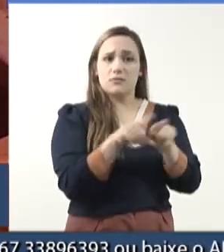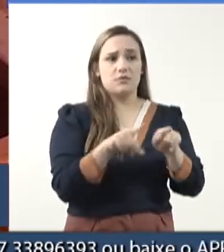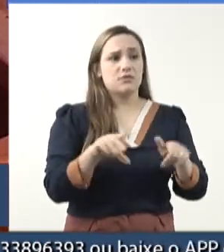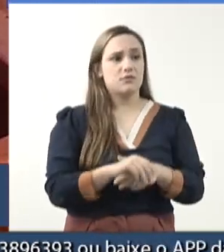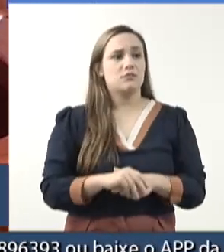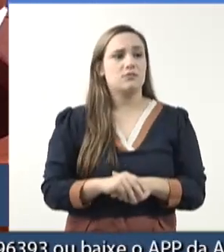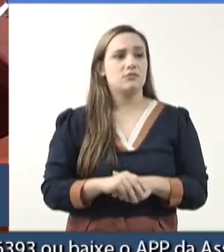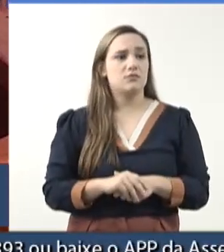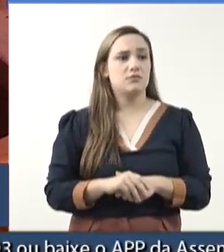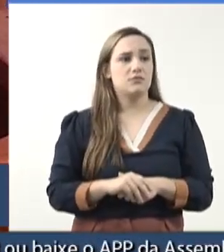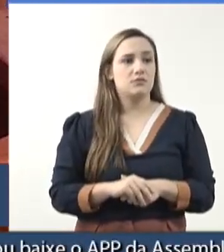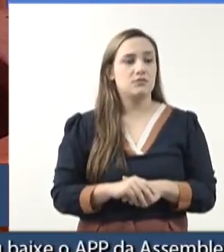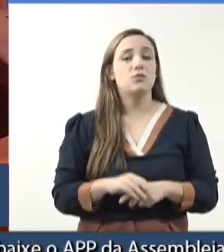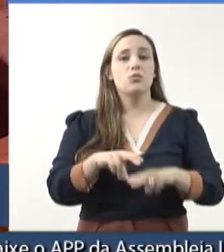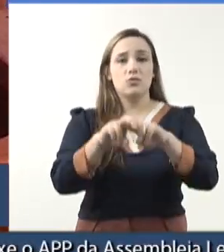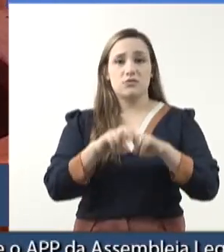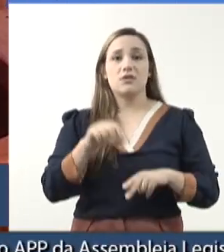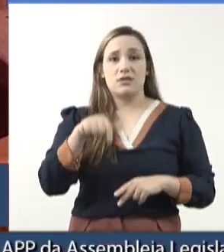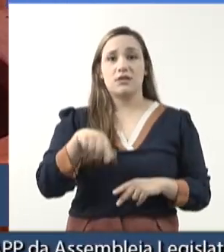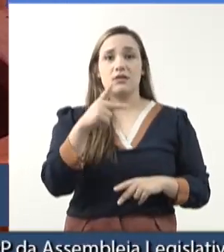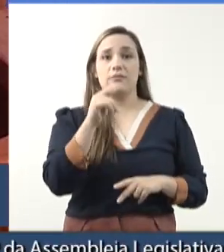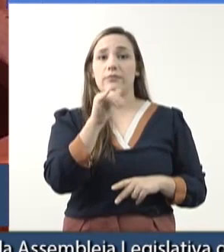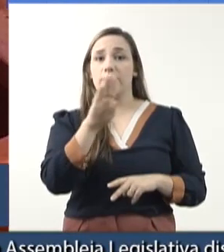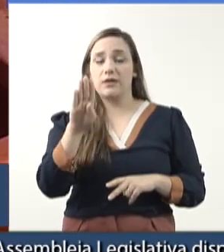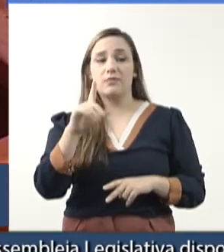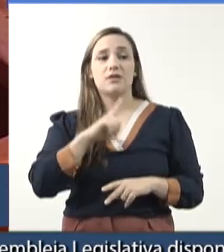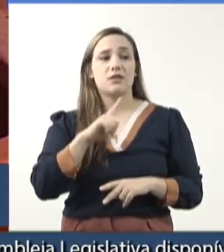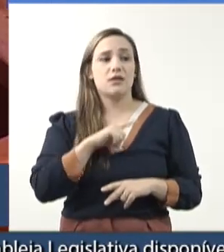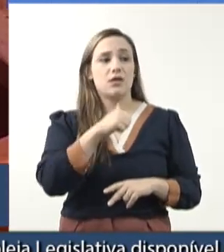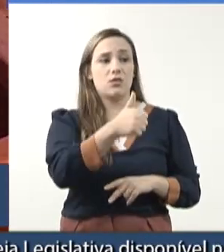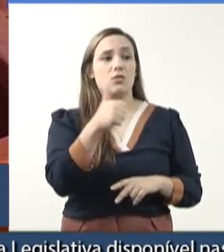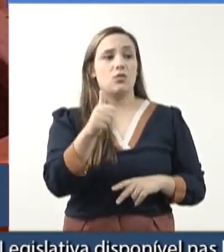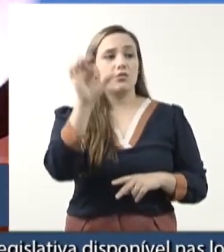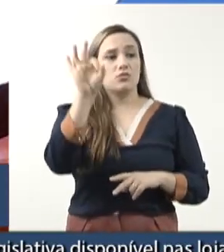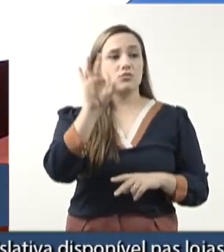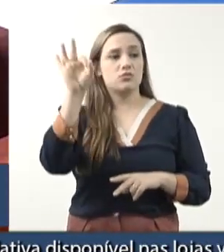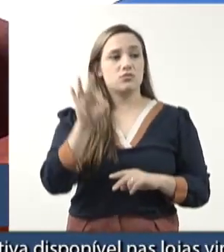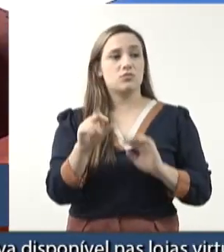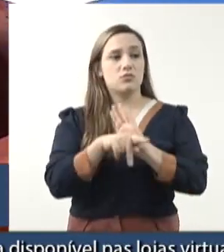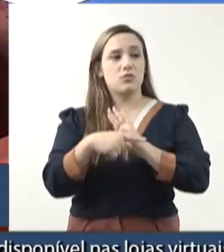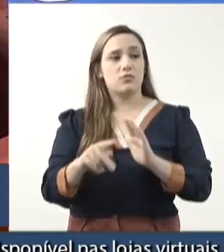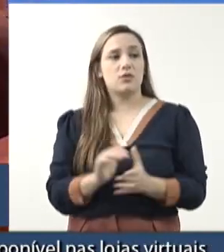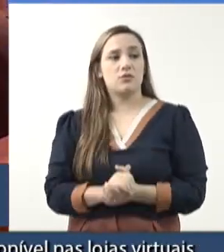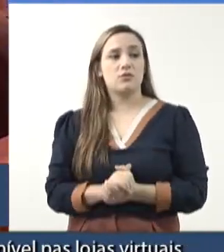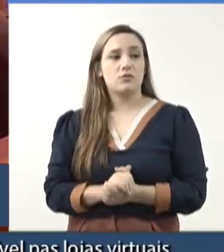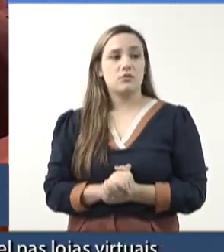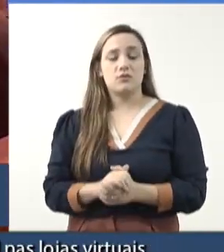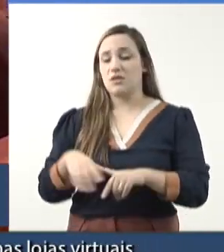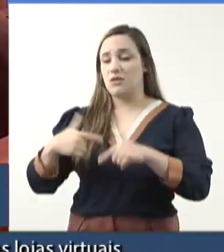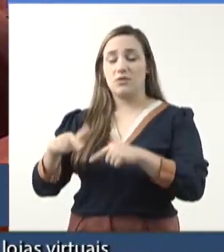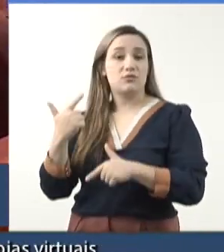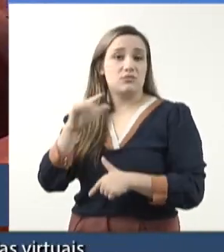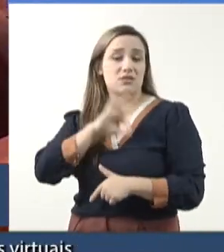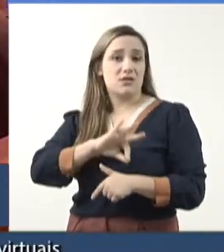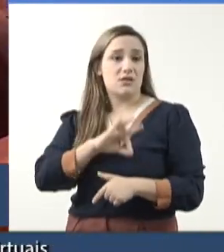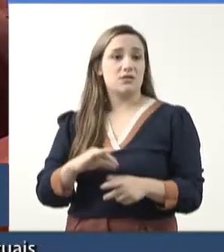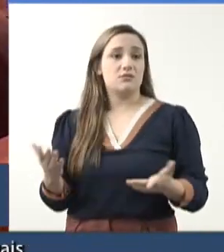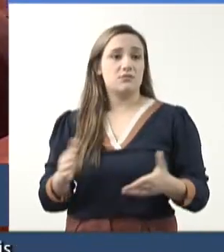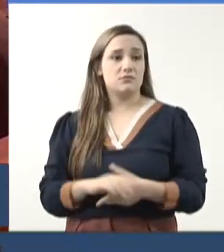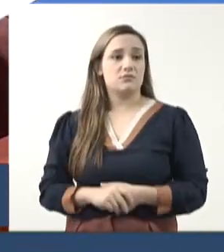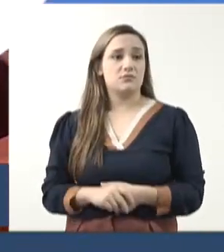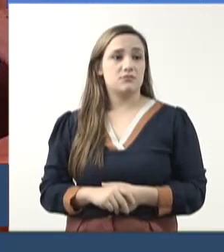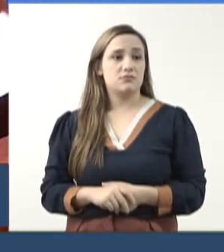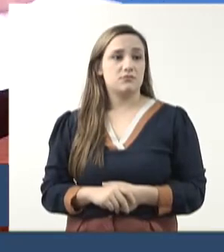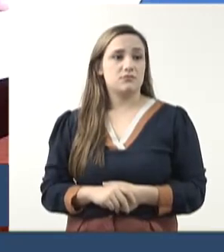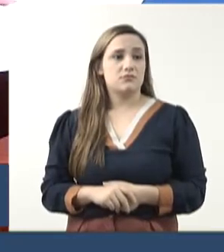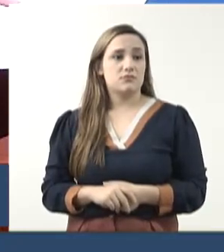traz aqui. No PIB do Brasil, 11% do PIB do Brasil é constituído por um trabalho não remunerado.